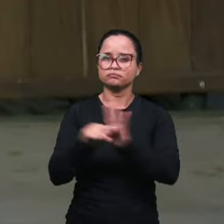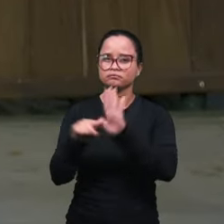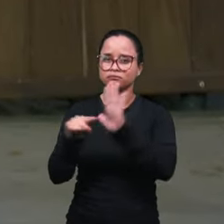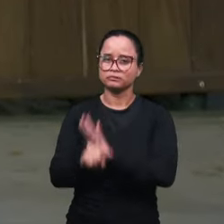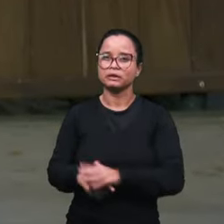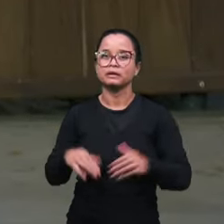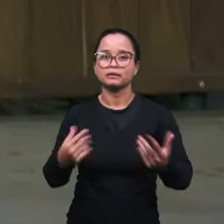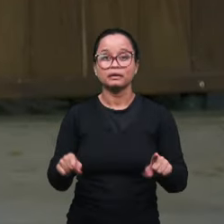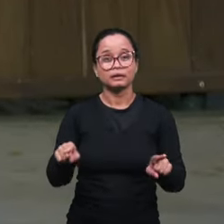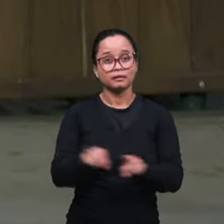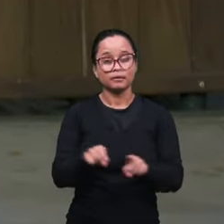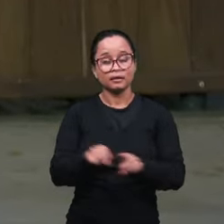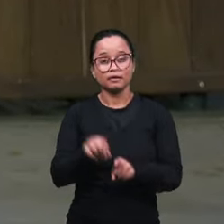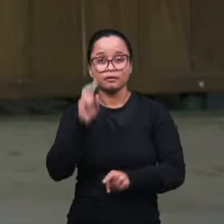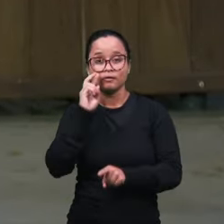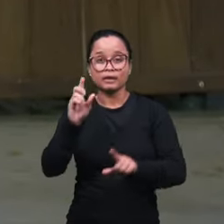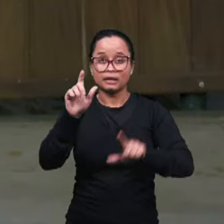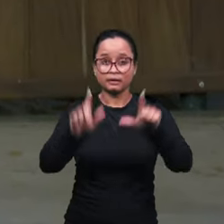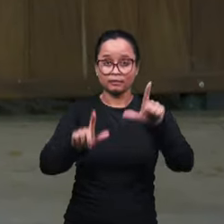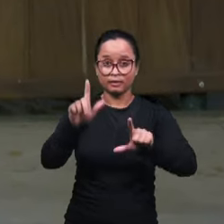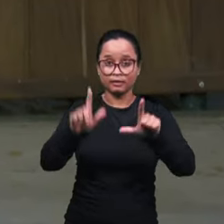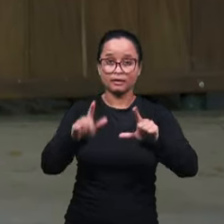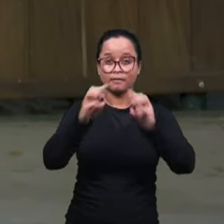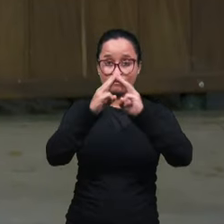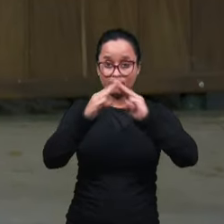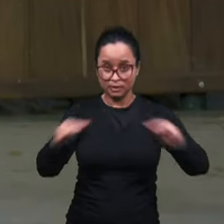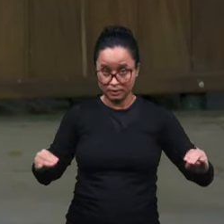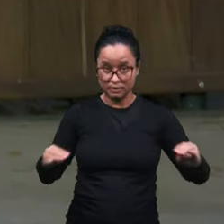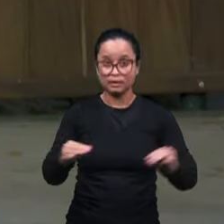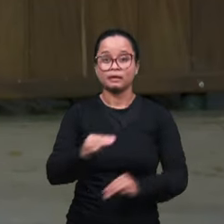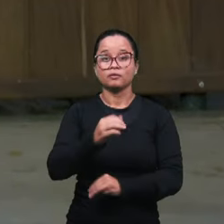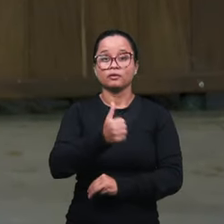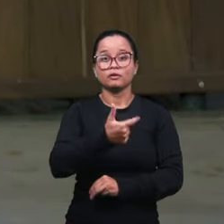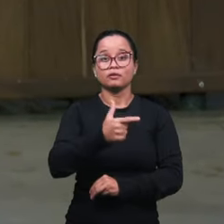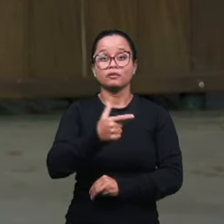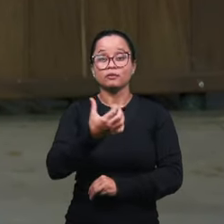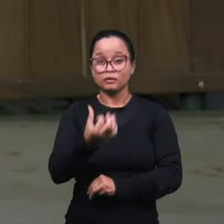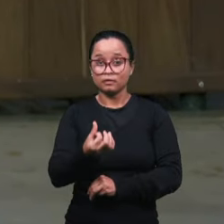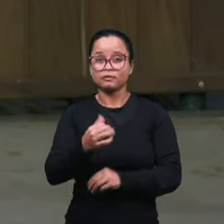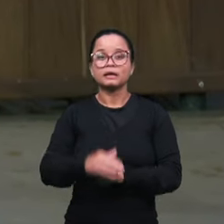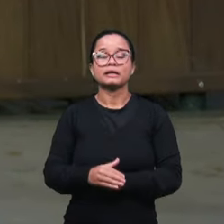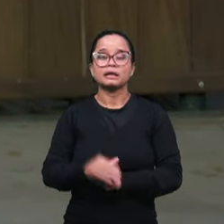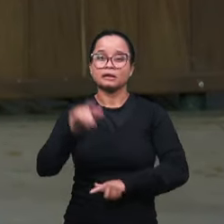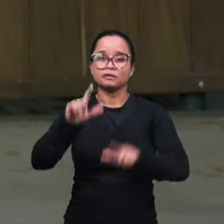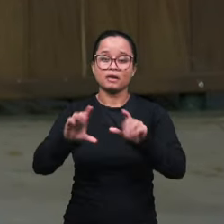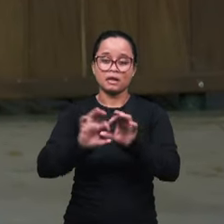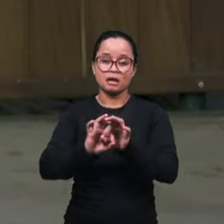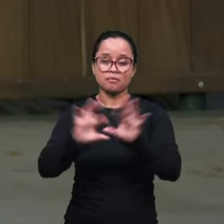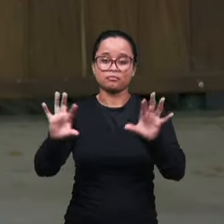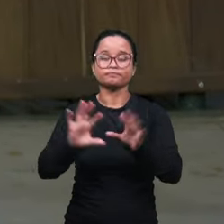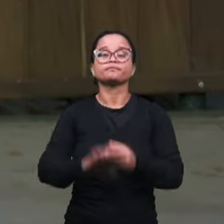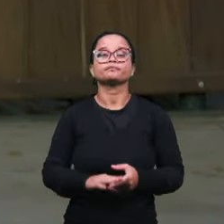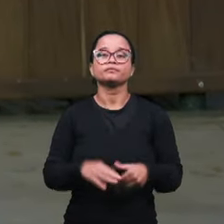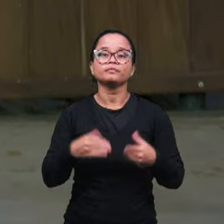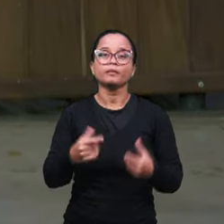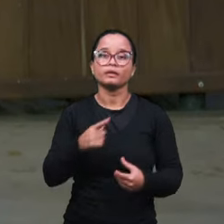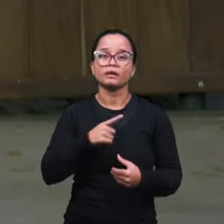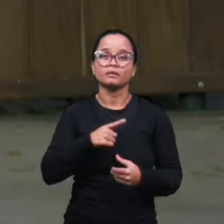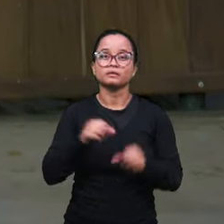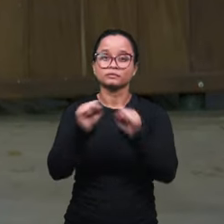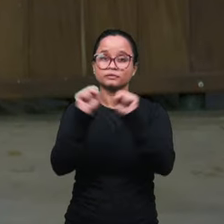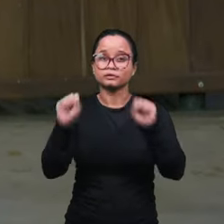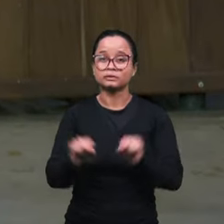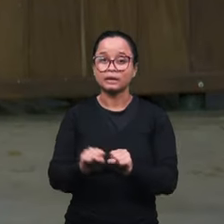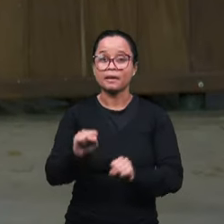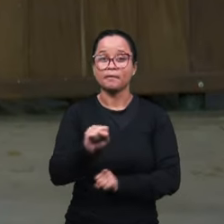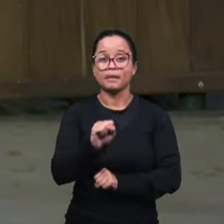canal 126 da nossa TV, Manaim, canal 126 da nossa nova TV aberta, né? Ali no nosso sistema D2,